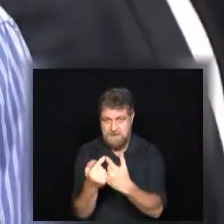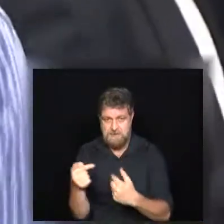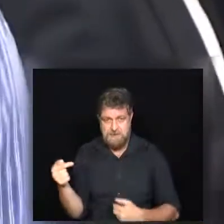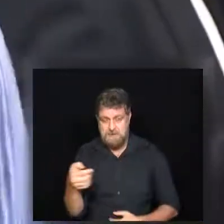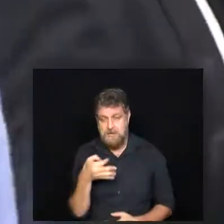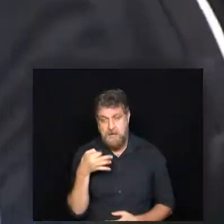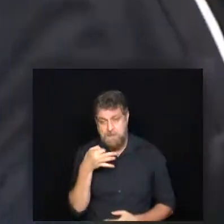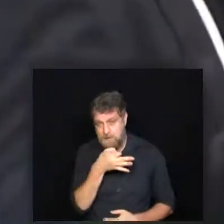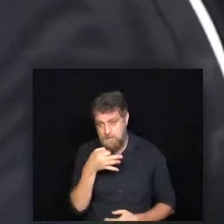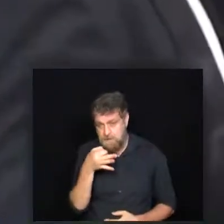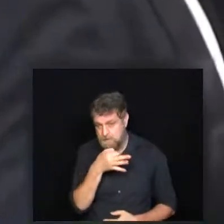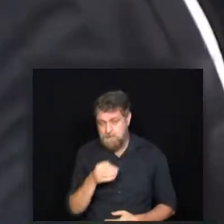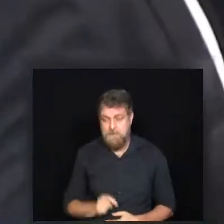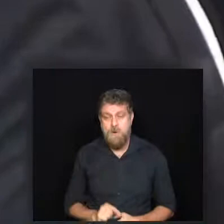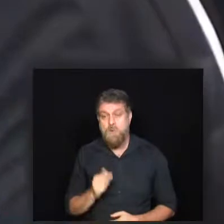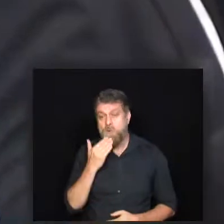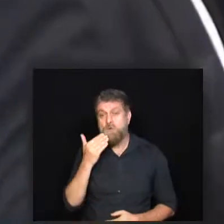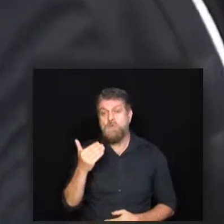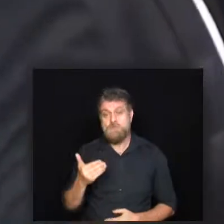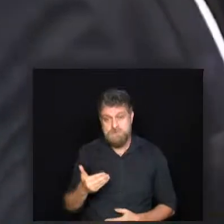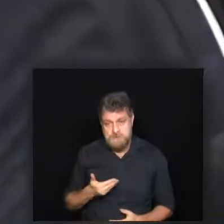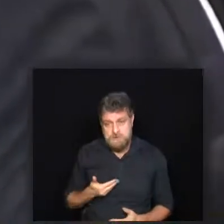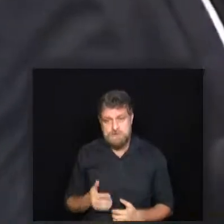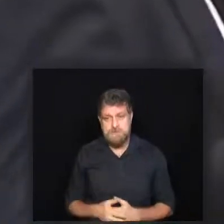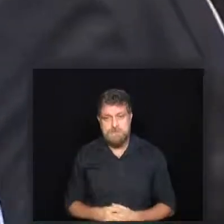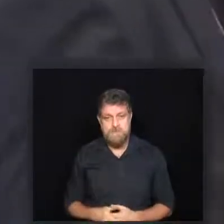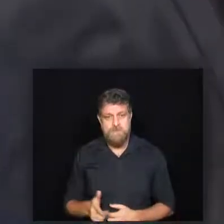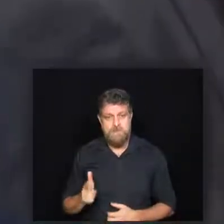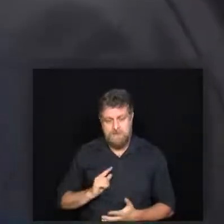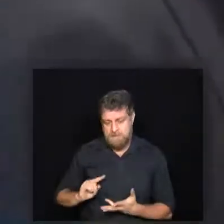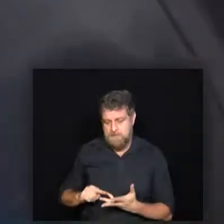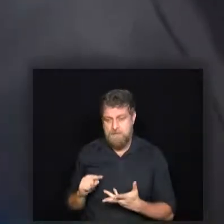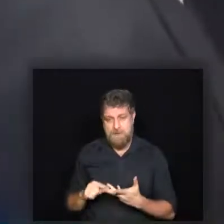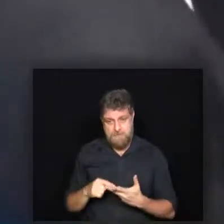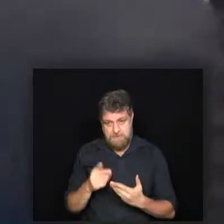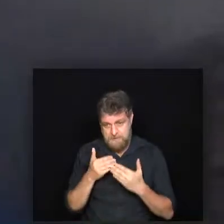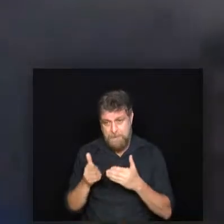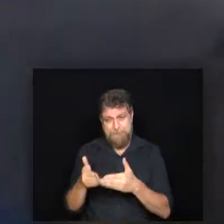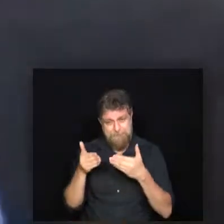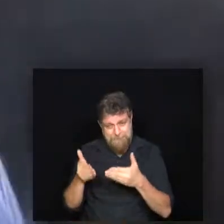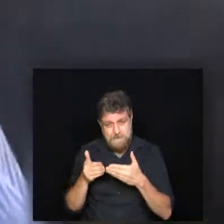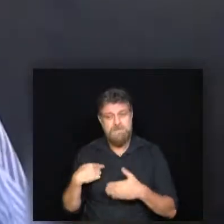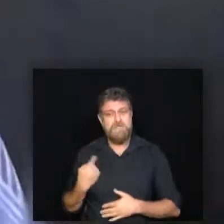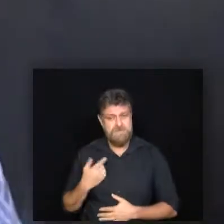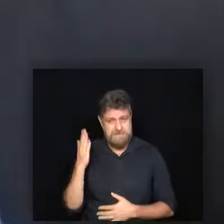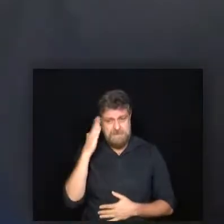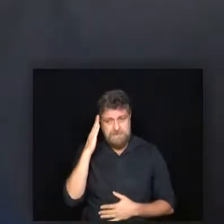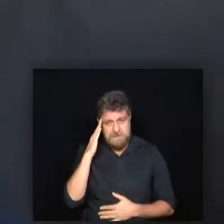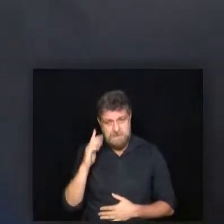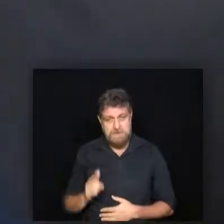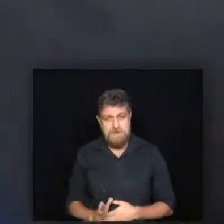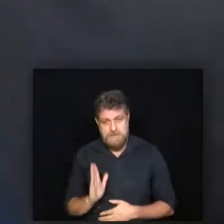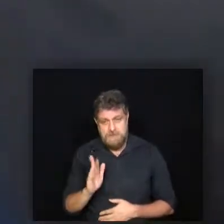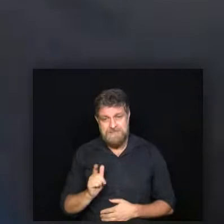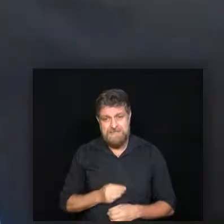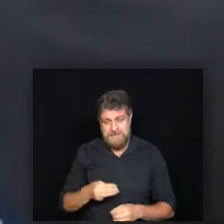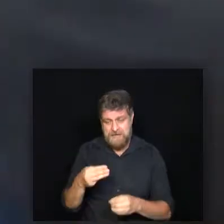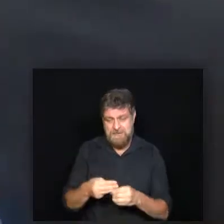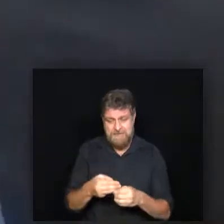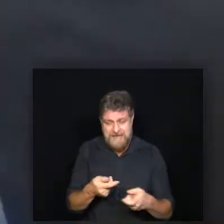do encaminhamento dos pedidos. Demandas diversas, né? É o que nós esperávamos, por mais que seja uma região